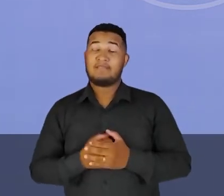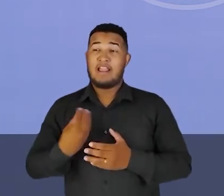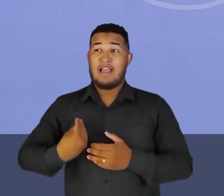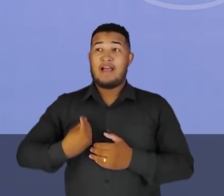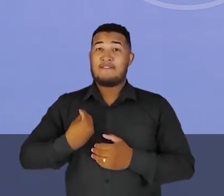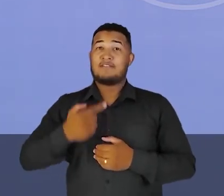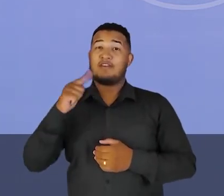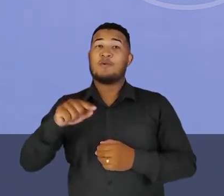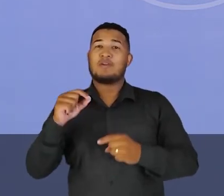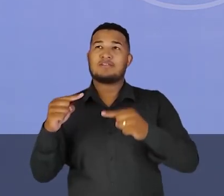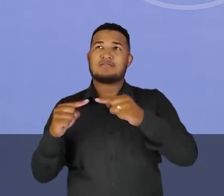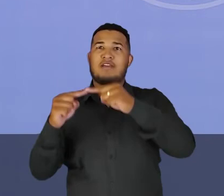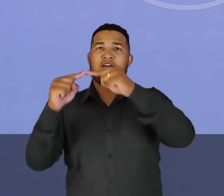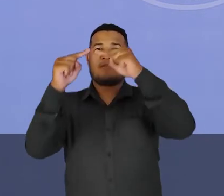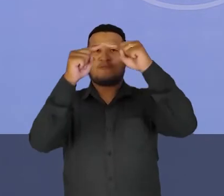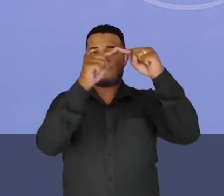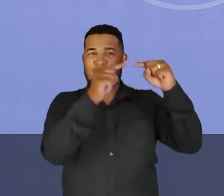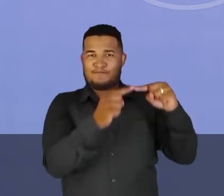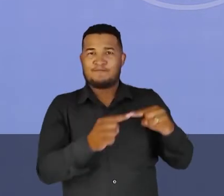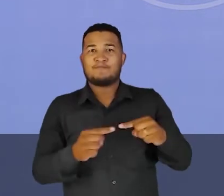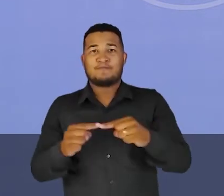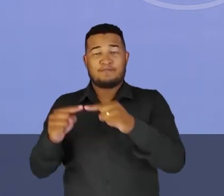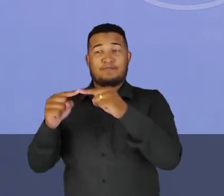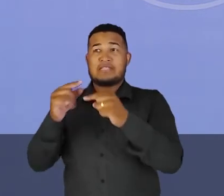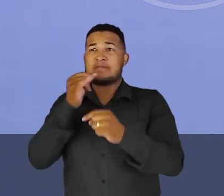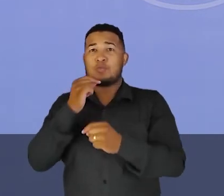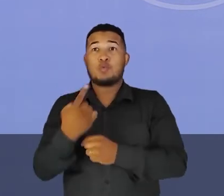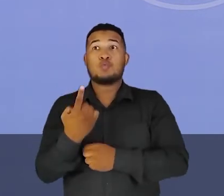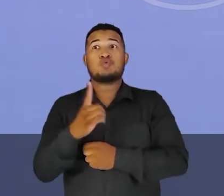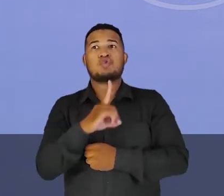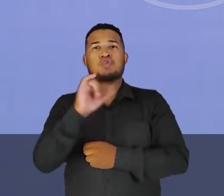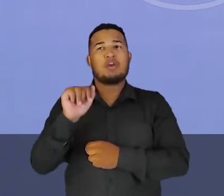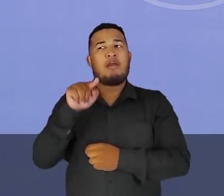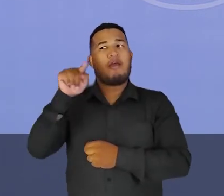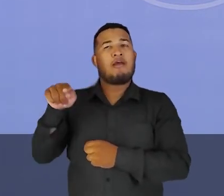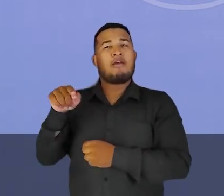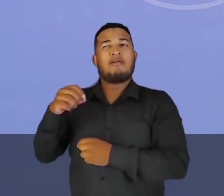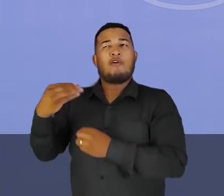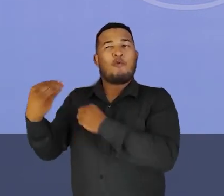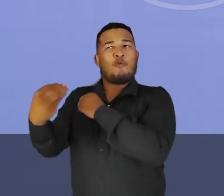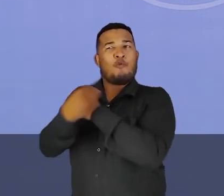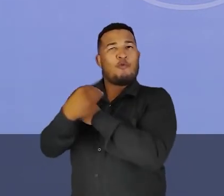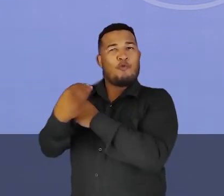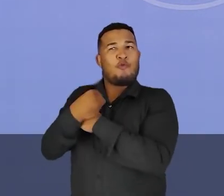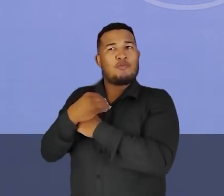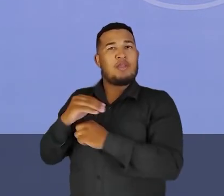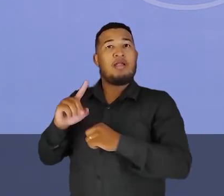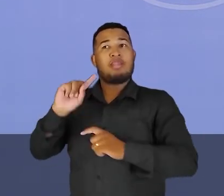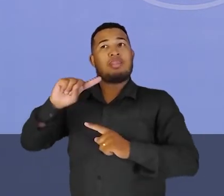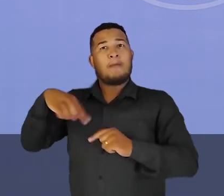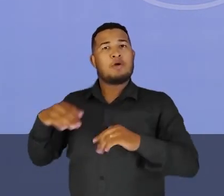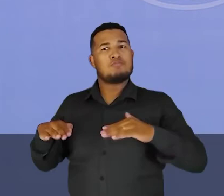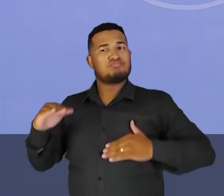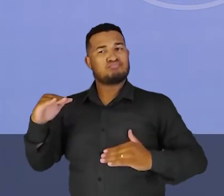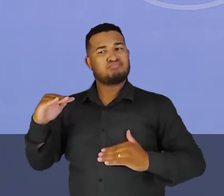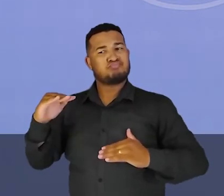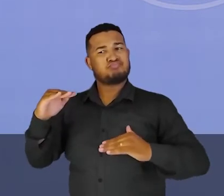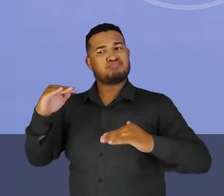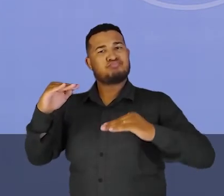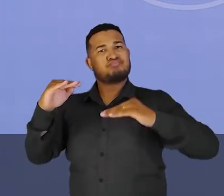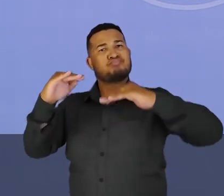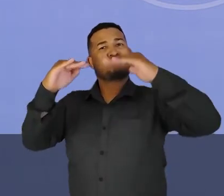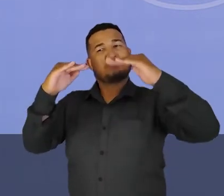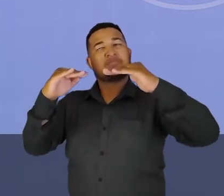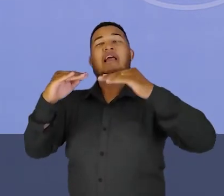é um ciclo, né? Um dia eles cuidam de nós e agora, ou no futuro, é a vez de